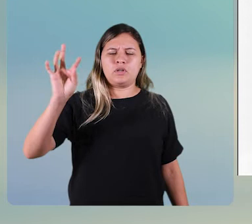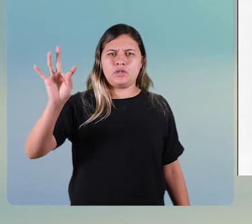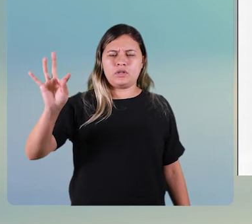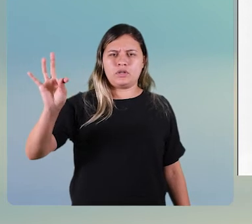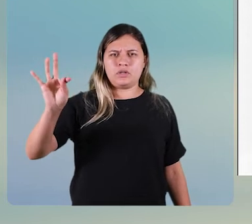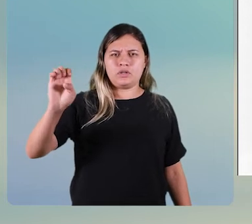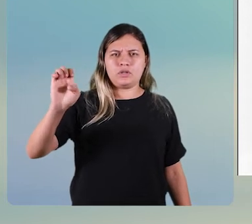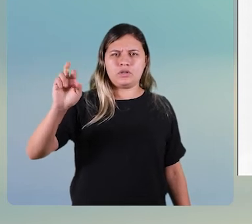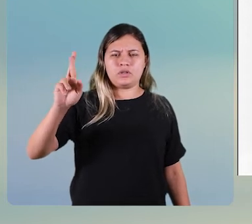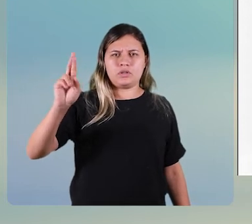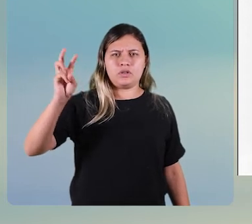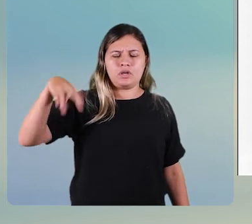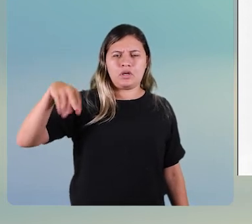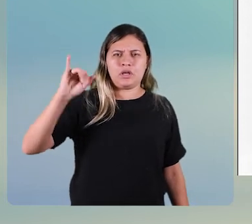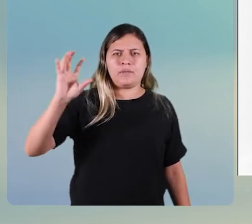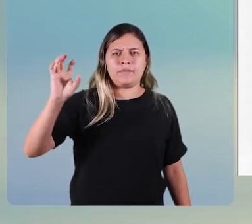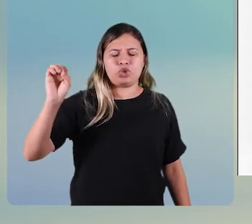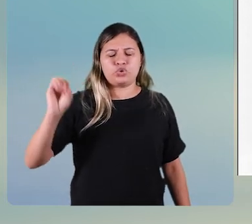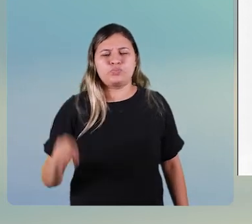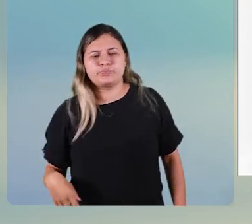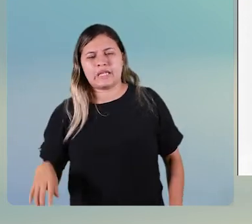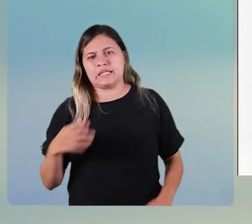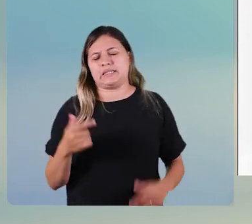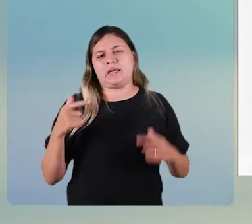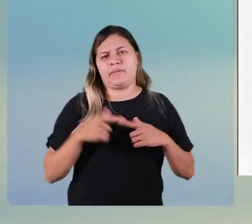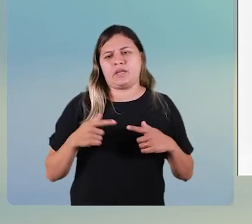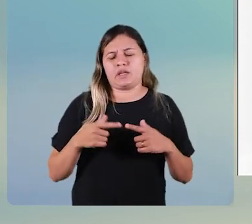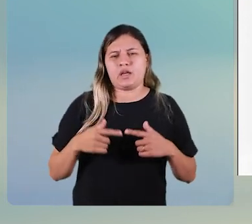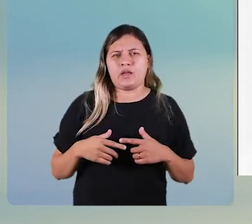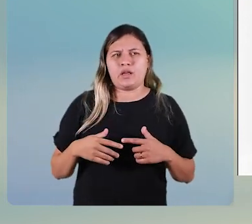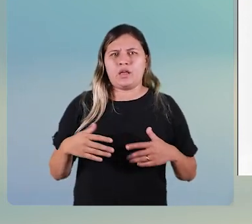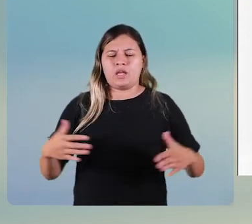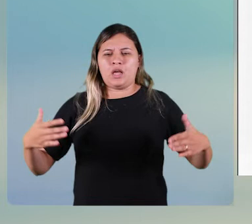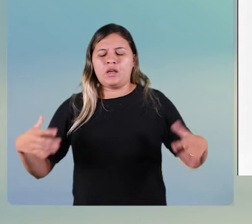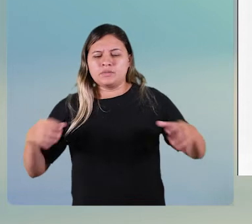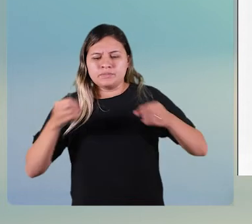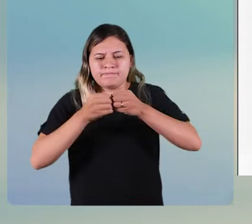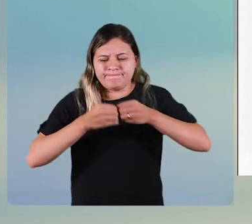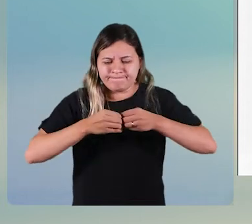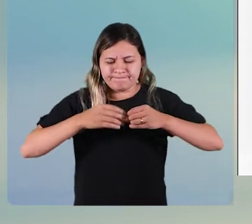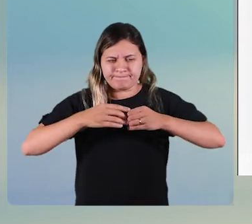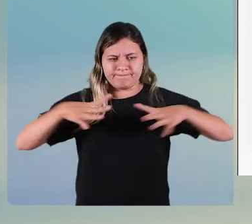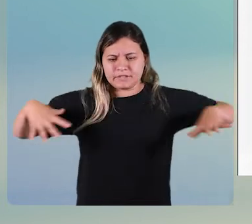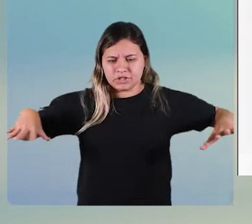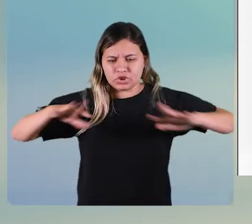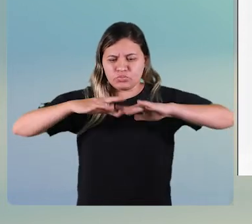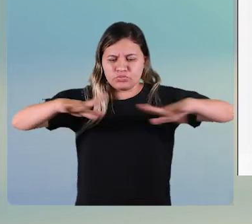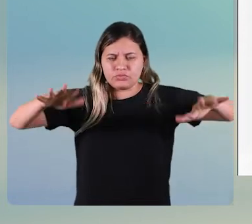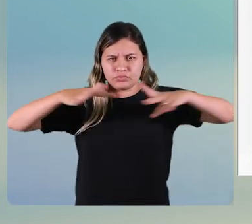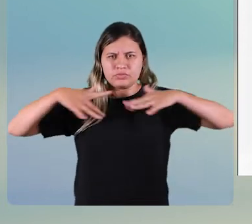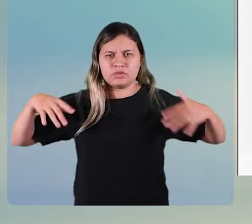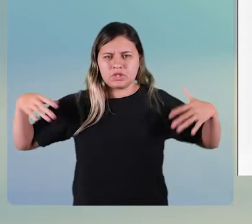há a liberação de energia na forma de calor. Então é nisso que se baseia, pessoal. Ó, você pegar, por exemplo, o urânio, ele é